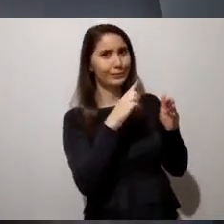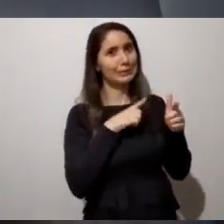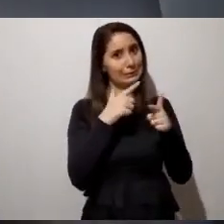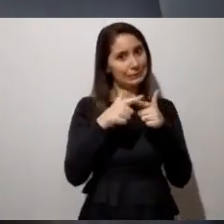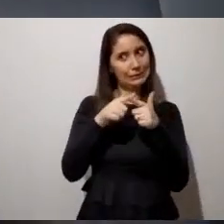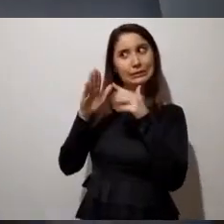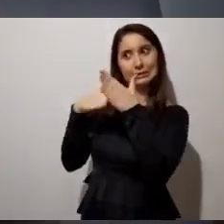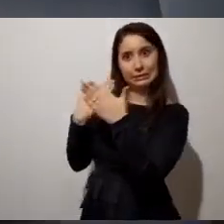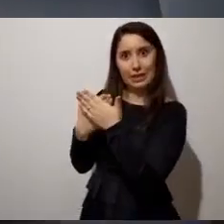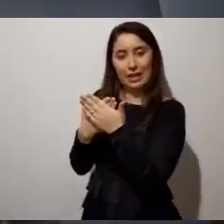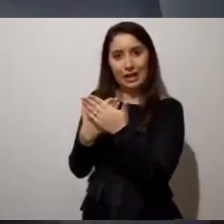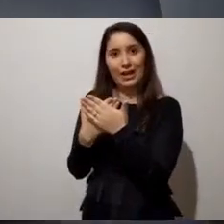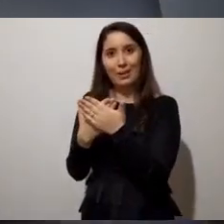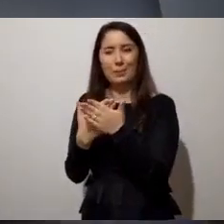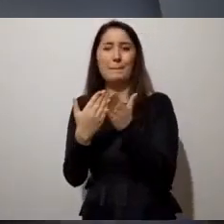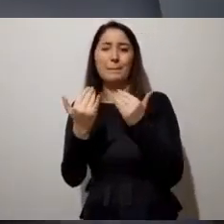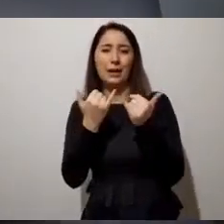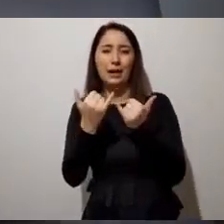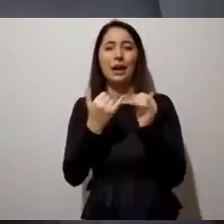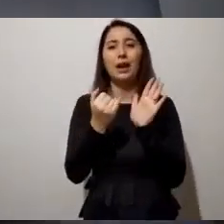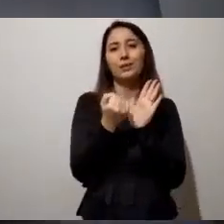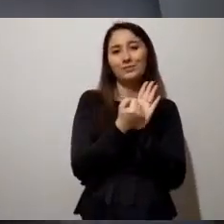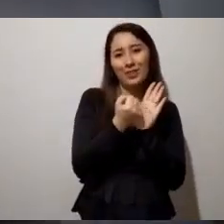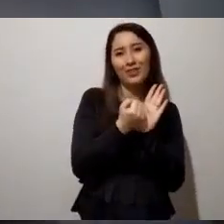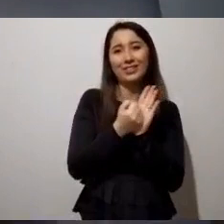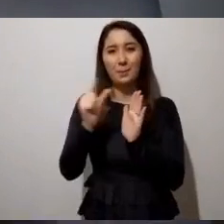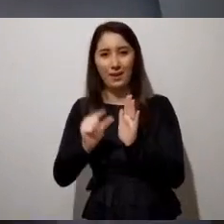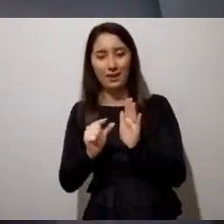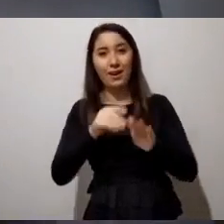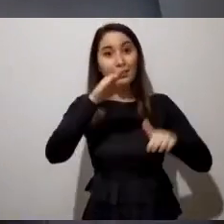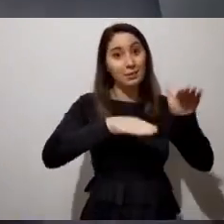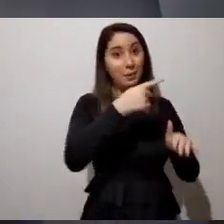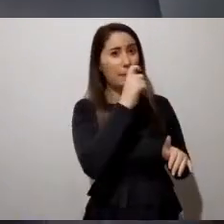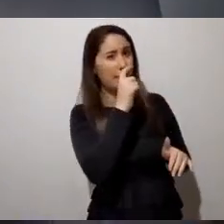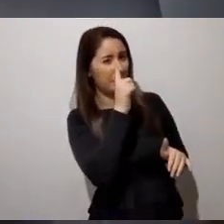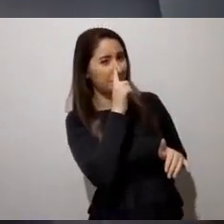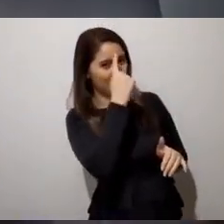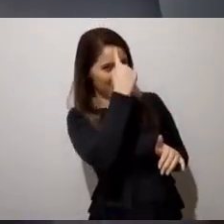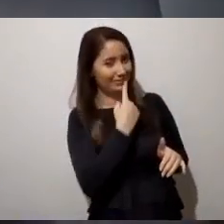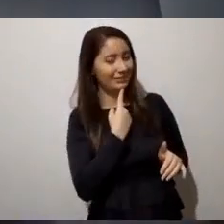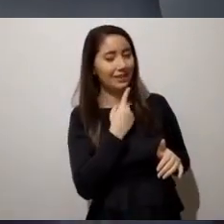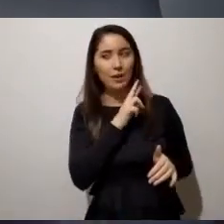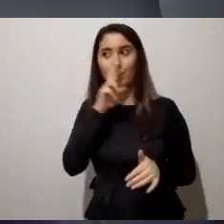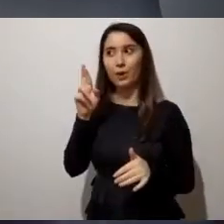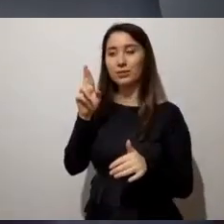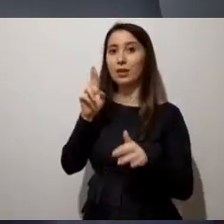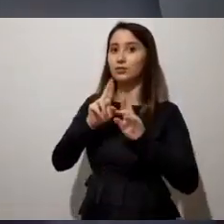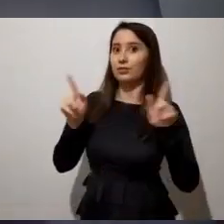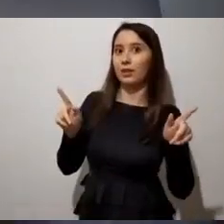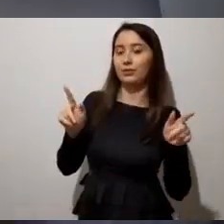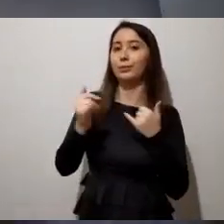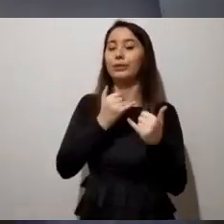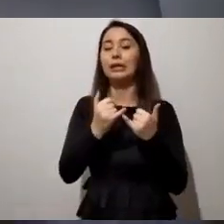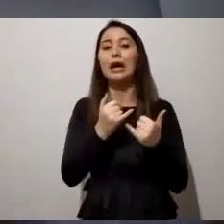nota baixa. Dependendo do perfil dos seus pais, você tinha diferentes respostas, como por exemplo, você vai ficar de castigo